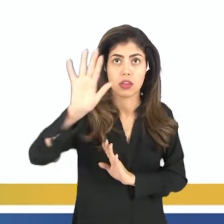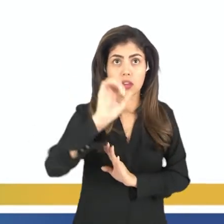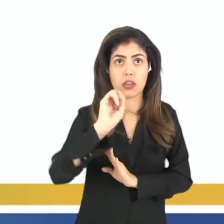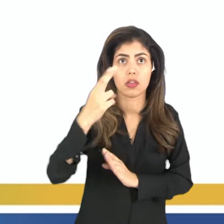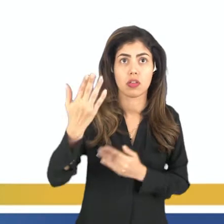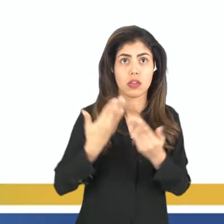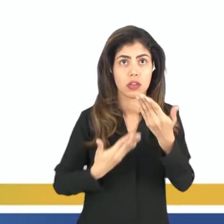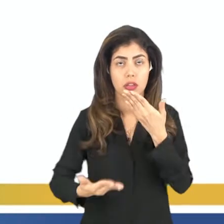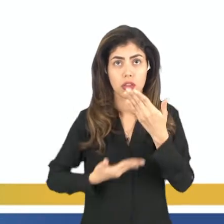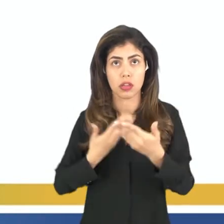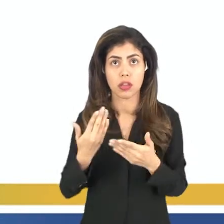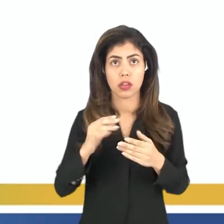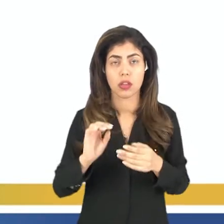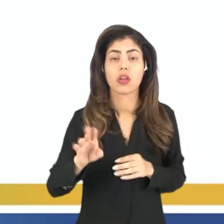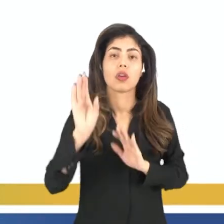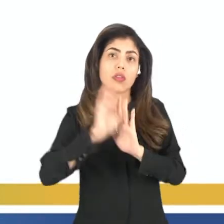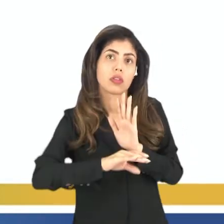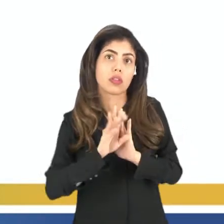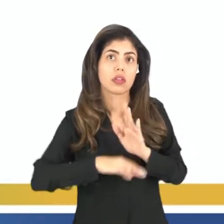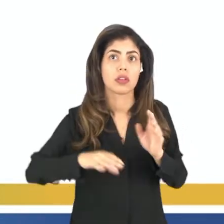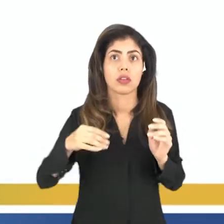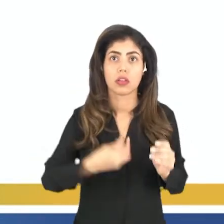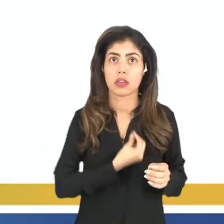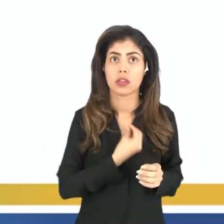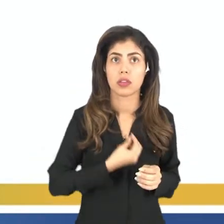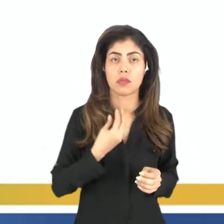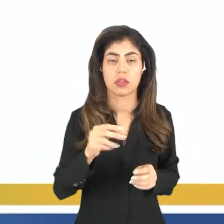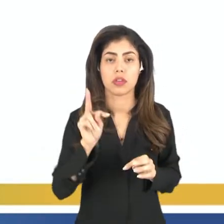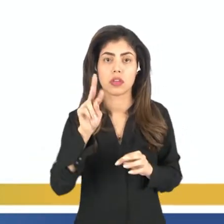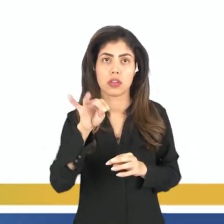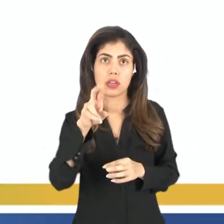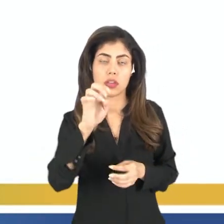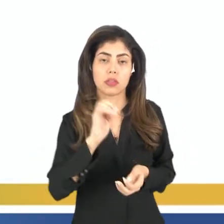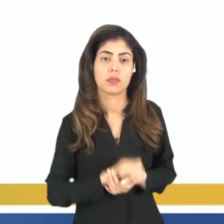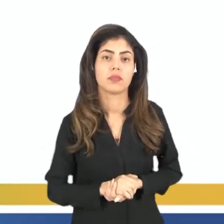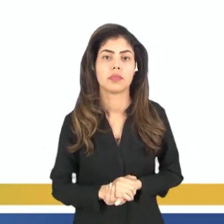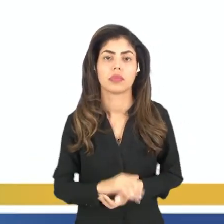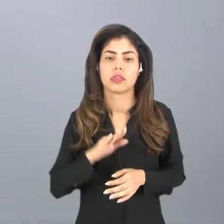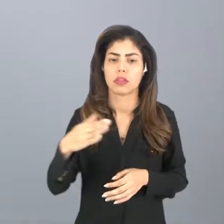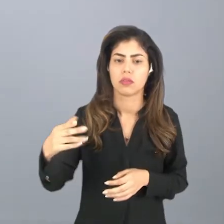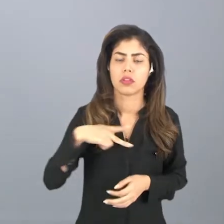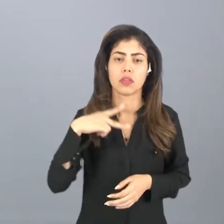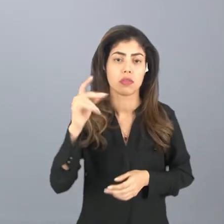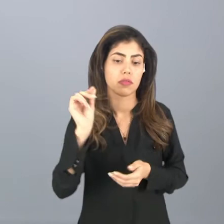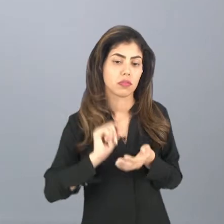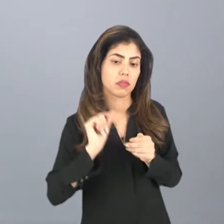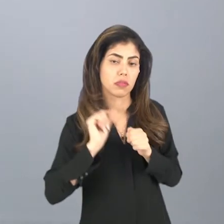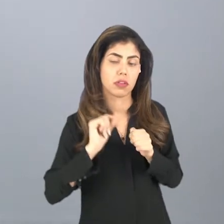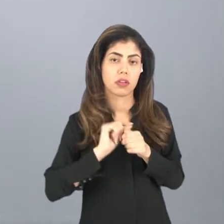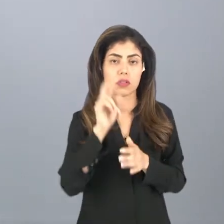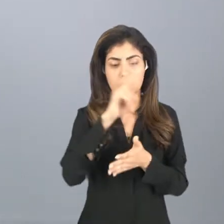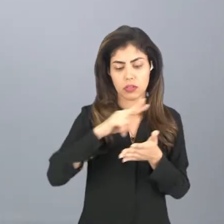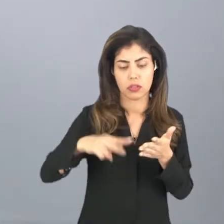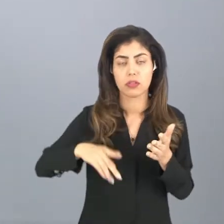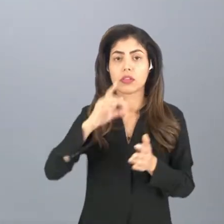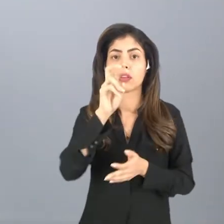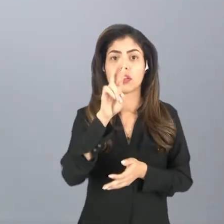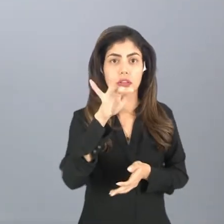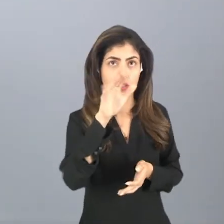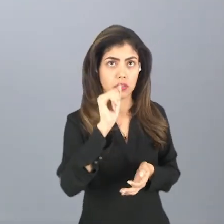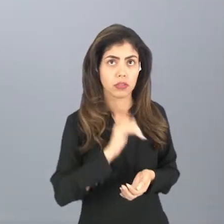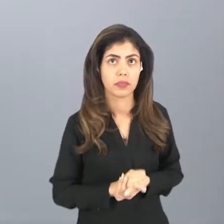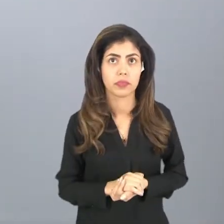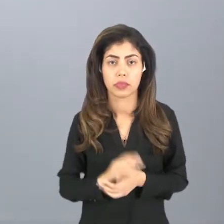a possíveis conteúdos sensíveis presentes no enredo, certo? Então, quando eu faço uma leitura crítica,